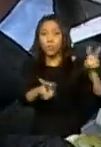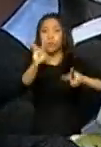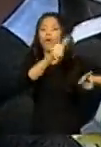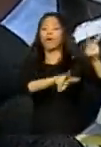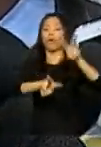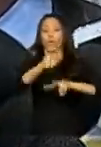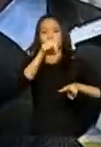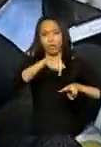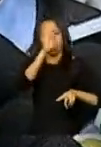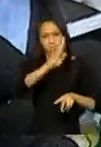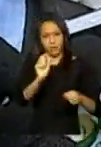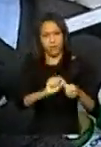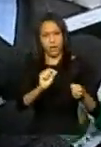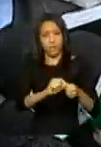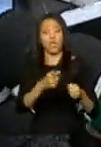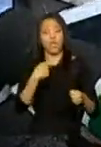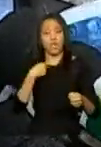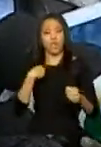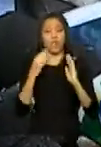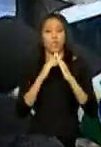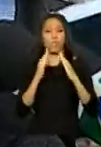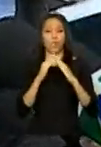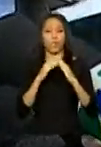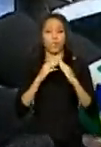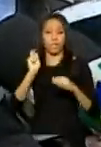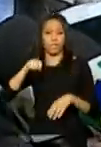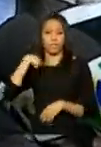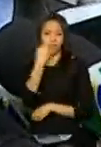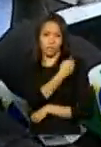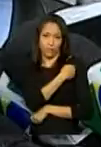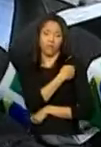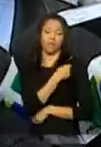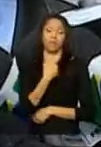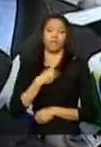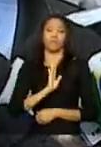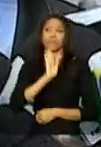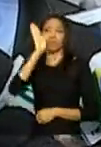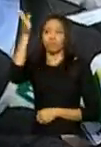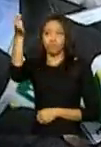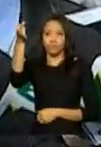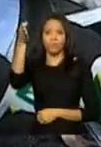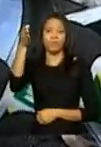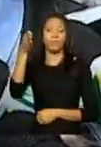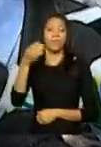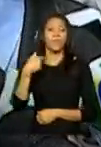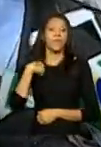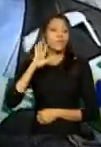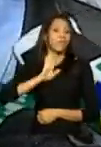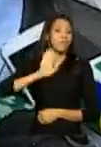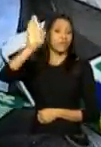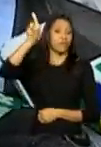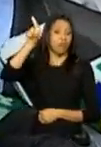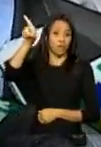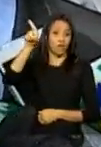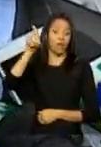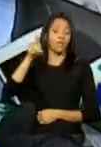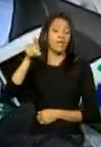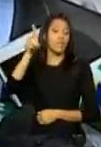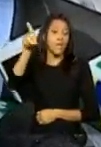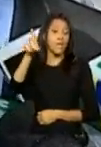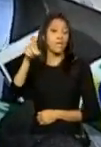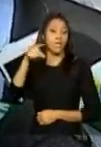audiovisual. Eu morei na Espanha nesses dois anos depois que eu saí do Ministério. Os cineastas